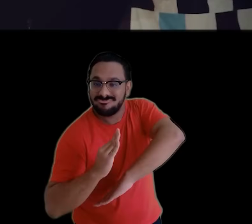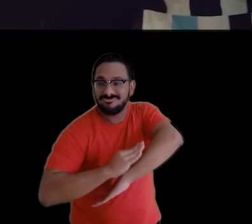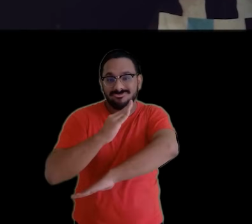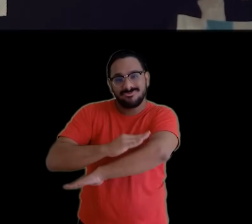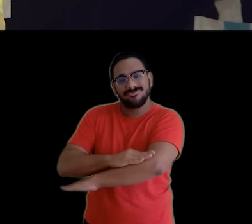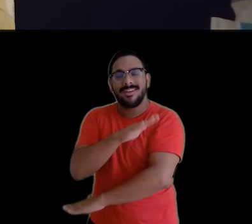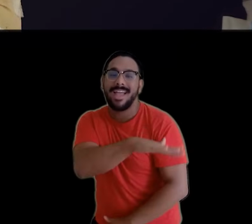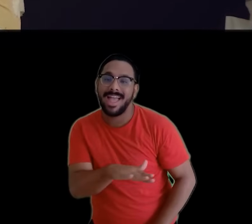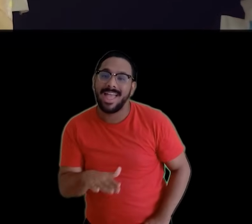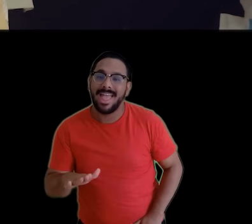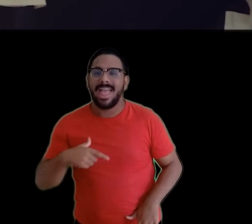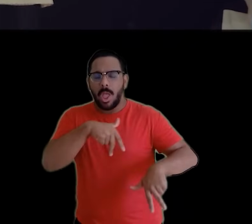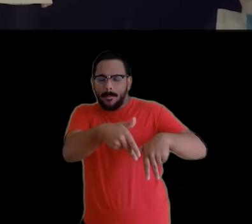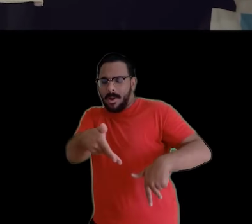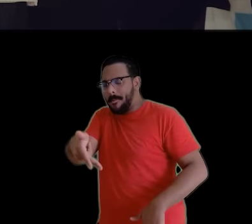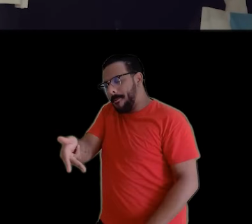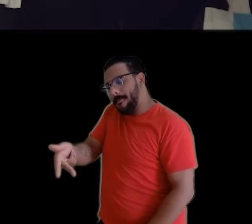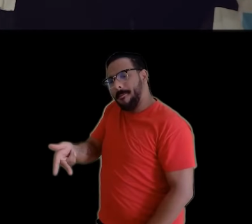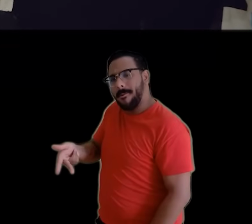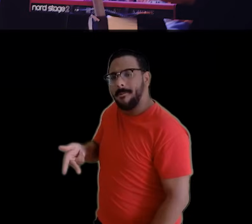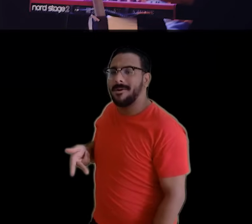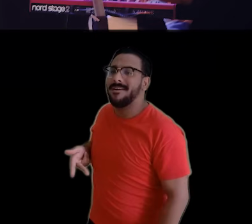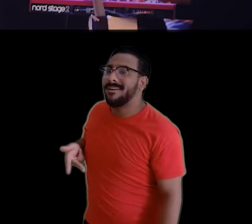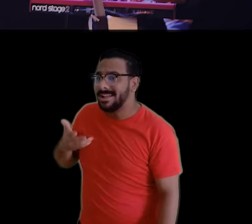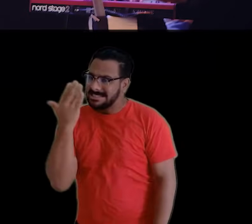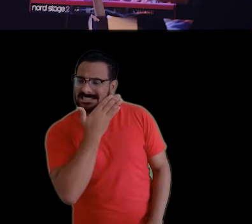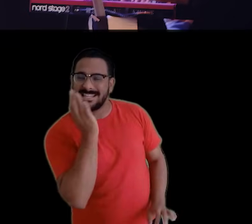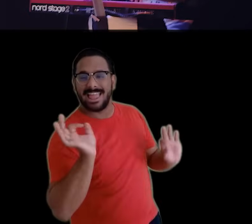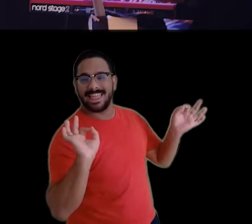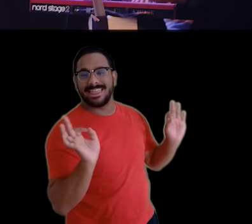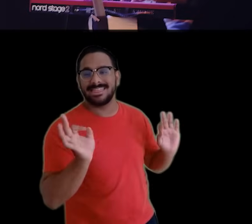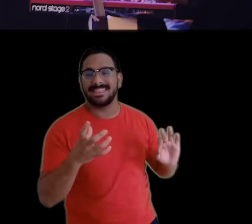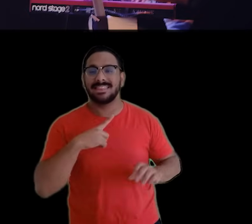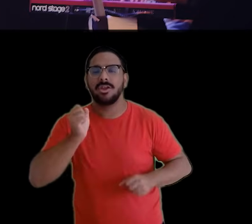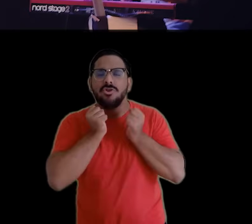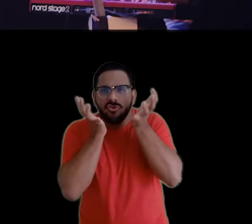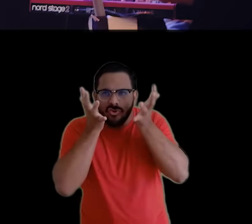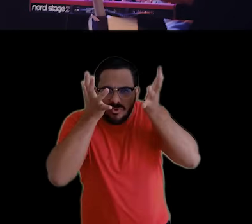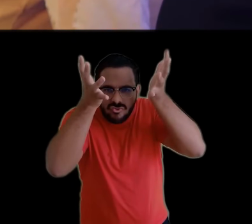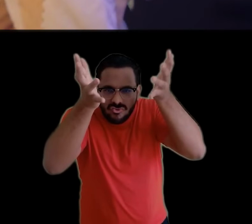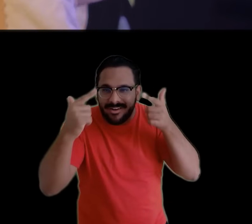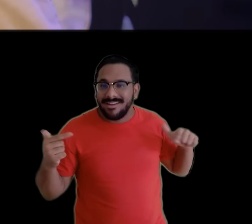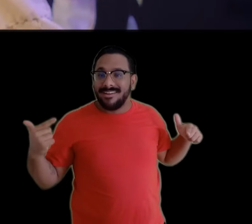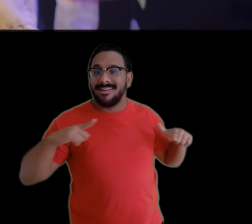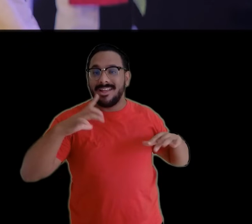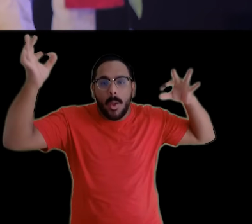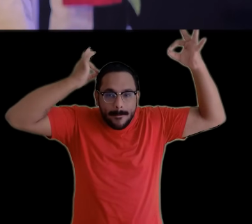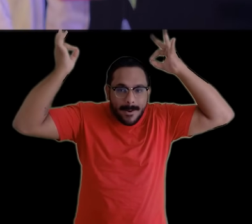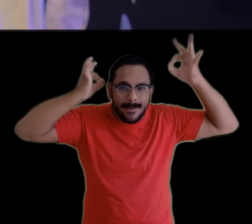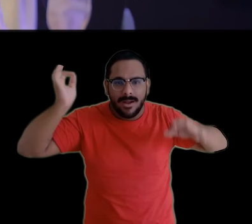Pererê, perguntou se o curupira anda de costas mesmo quando ninguém vê. Se a mula